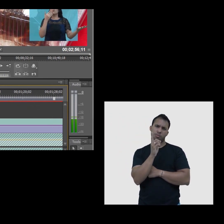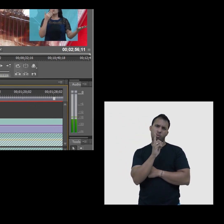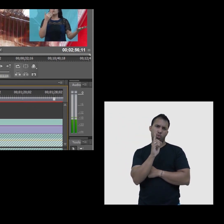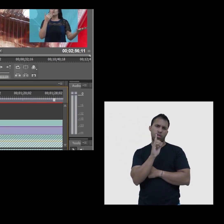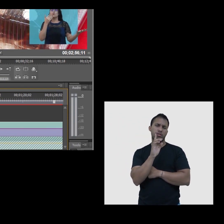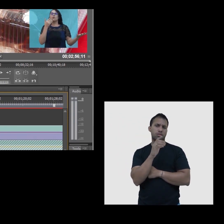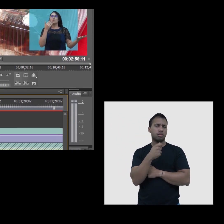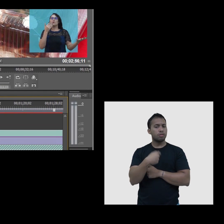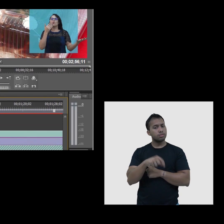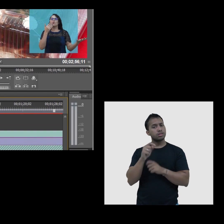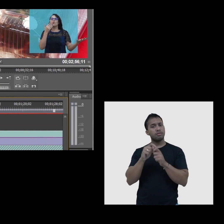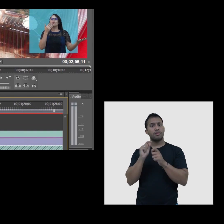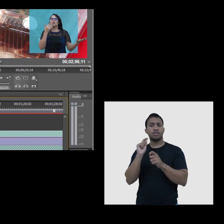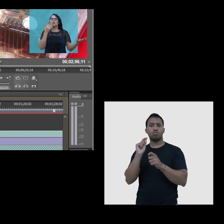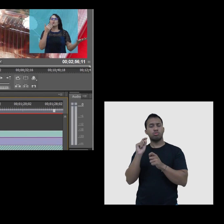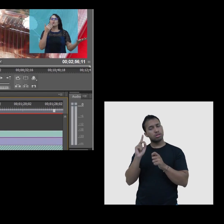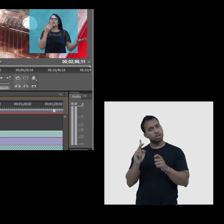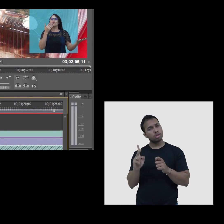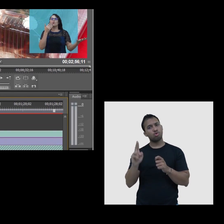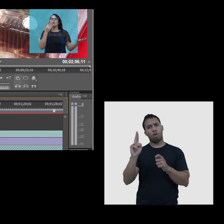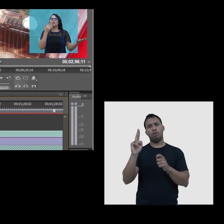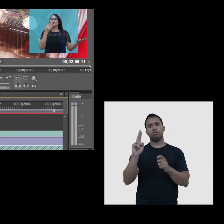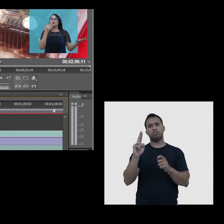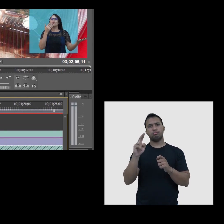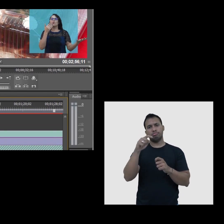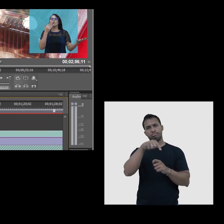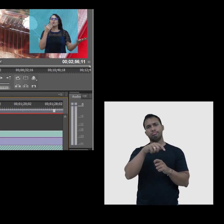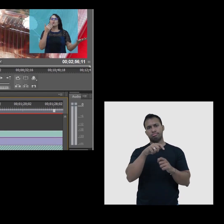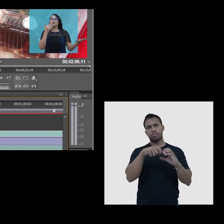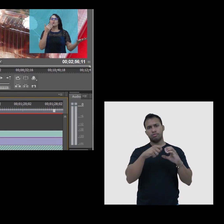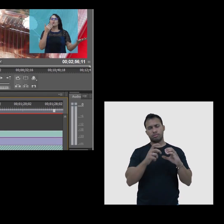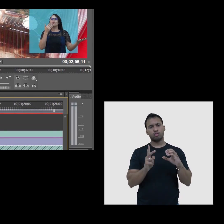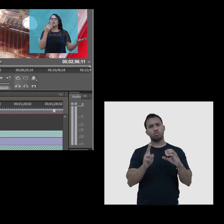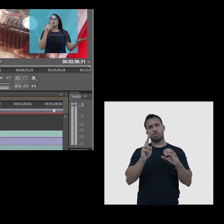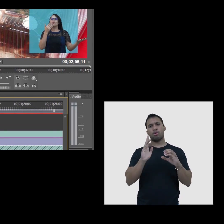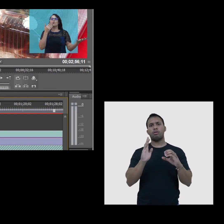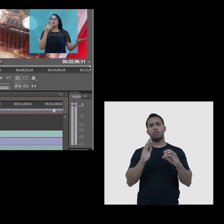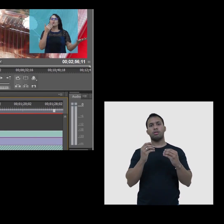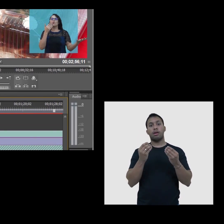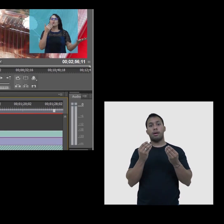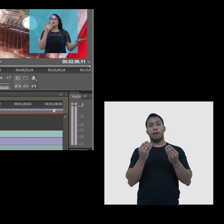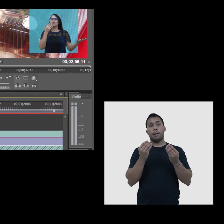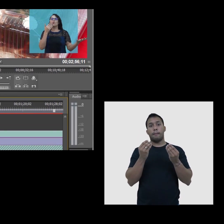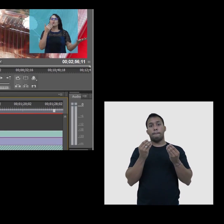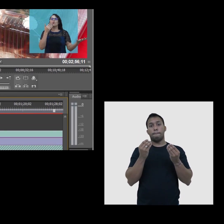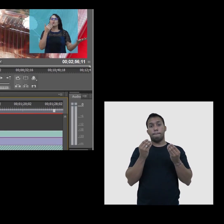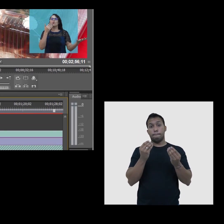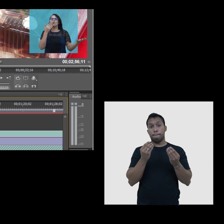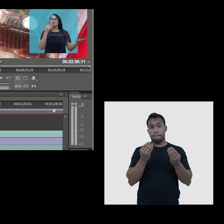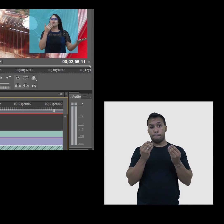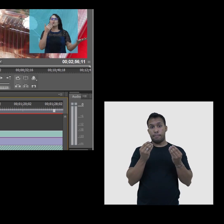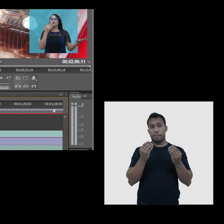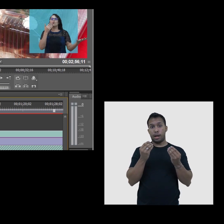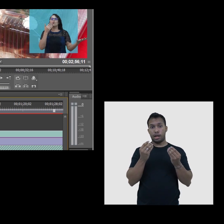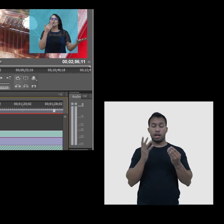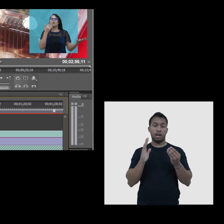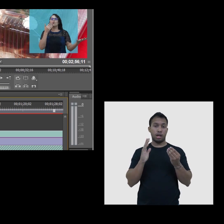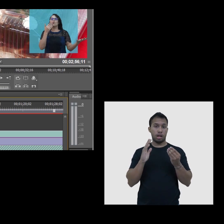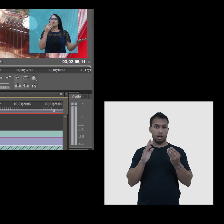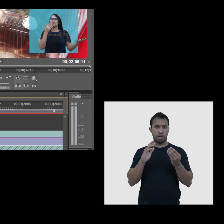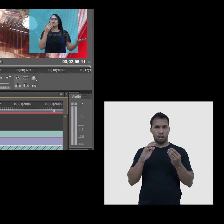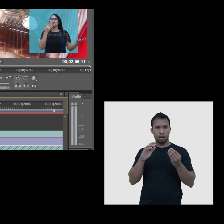Não é muito interessante isso. Então a gente tem que fazer um corte aqui nesse vídeo para que o vídeo do intérprete fique